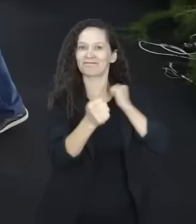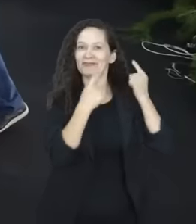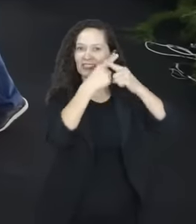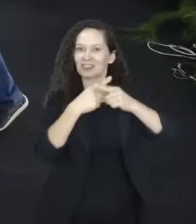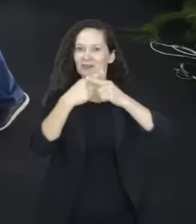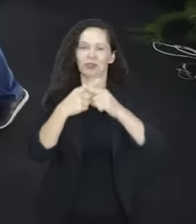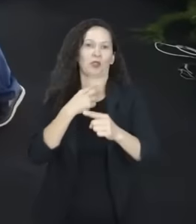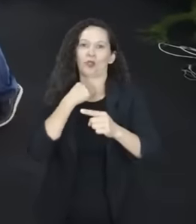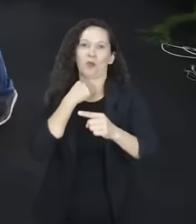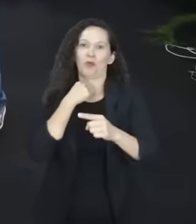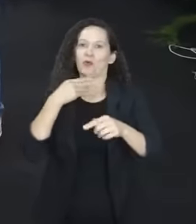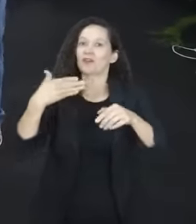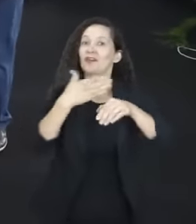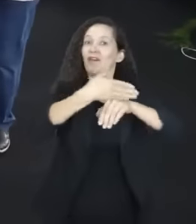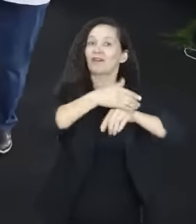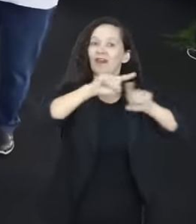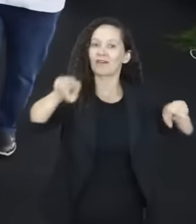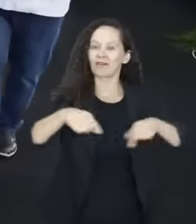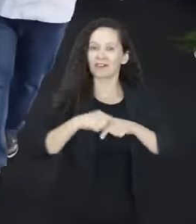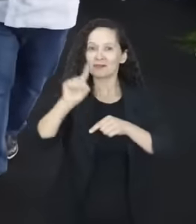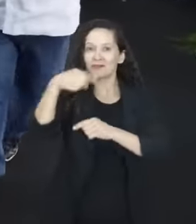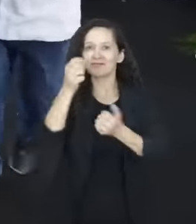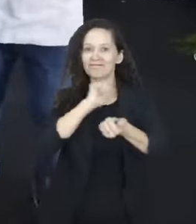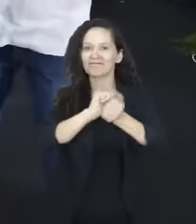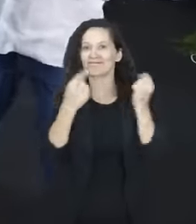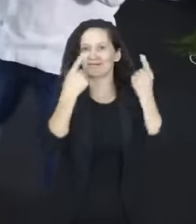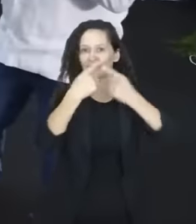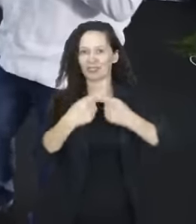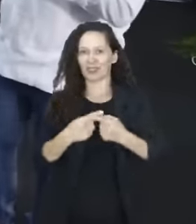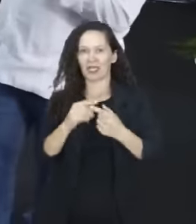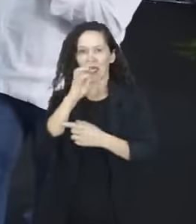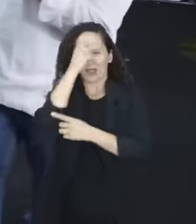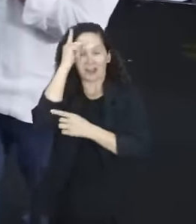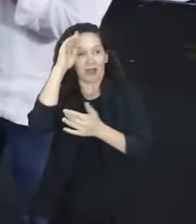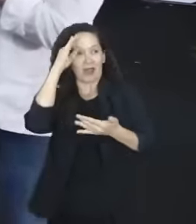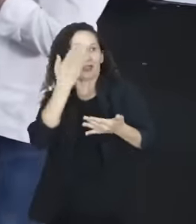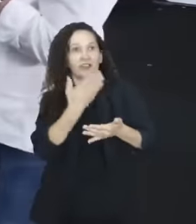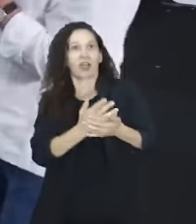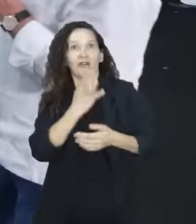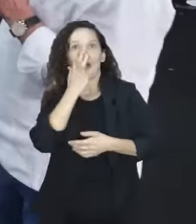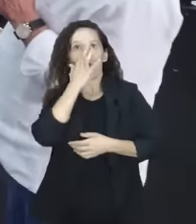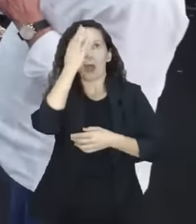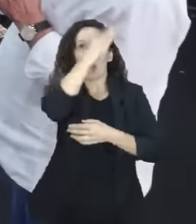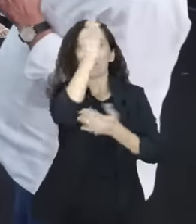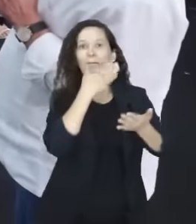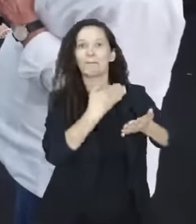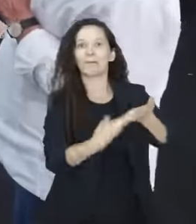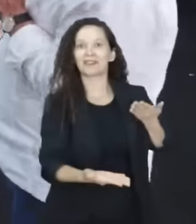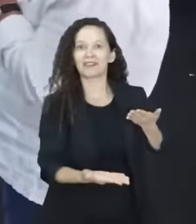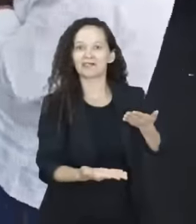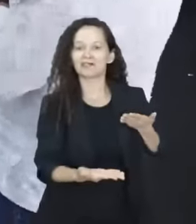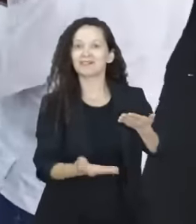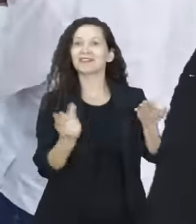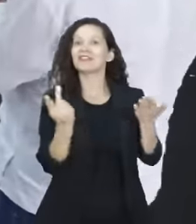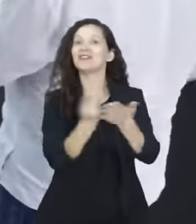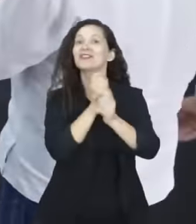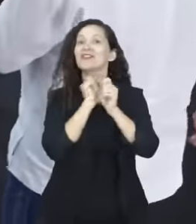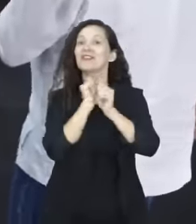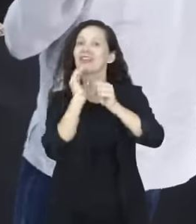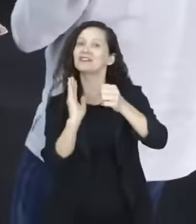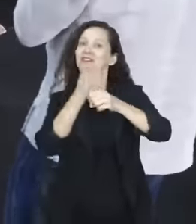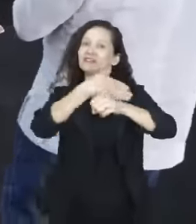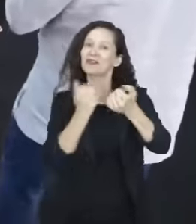jogo seguinte. Todo mundo achava que o Brasil ia perder. E entrou uma pessoa que pouca gente